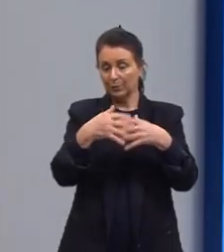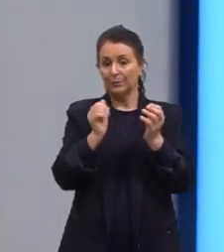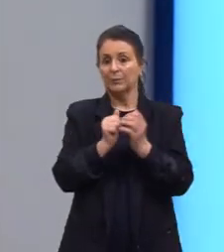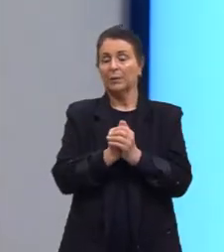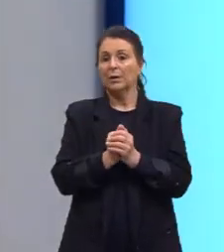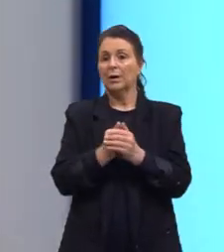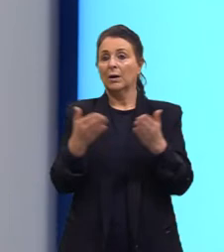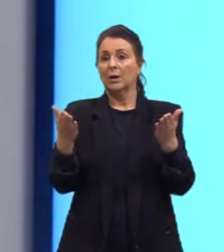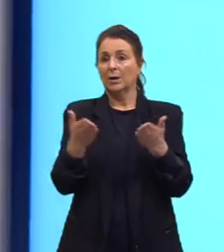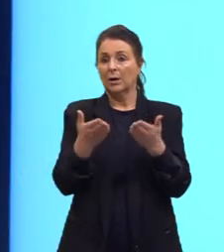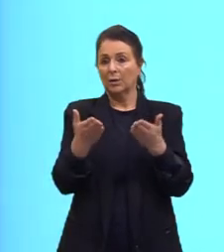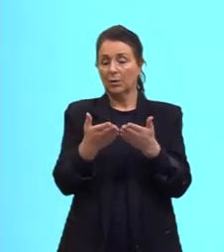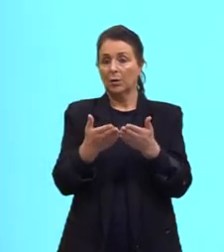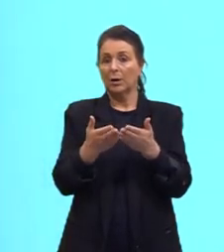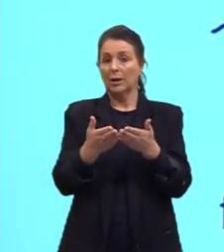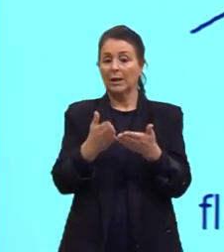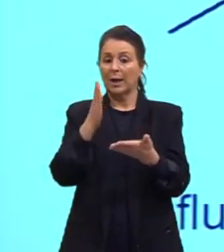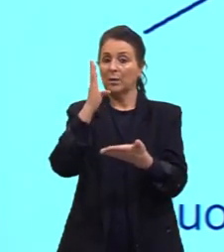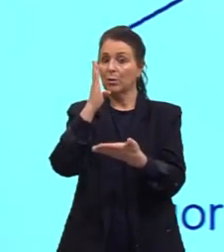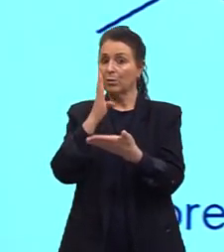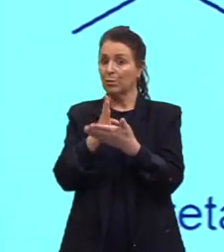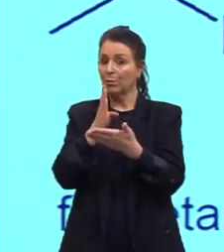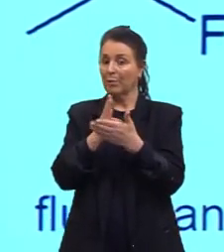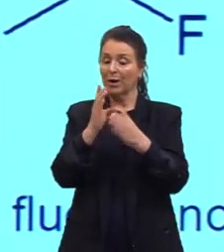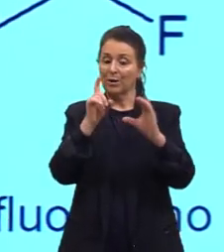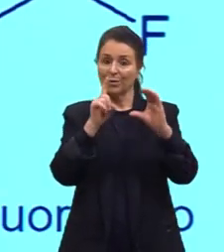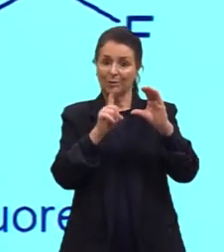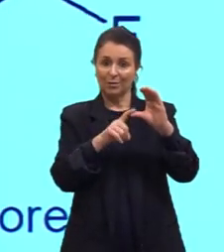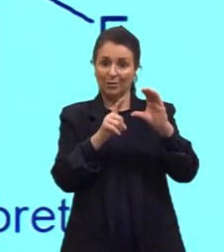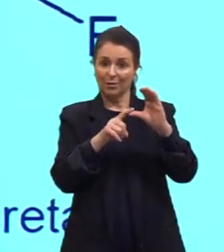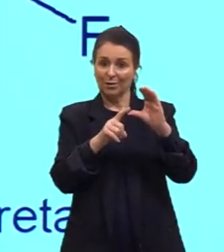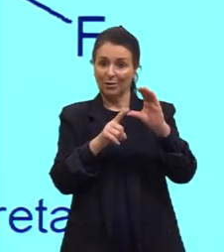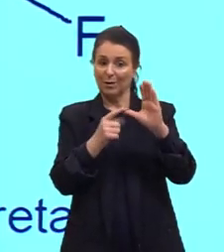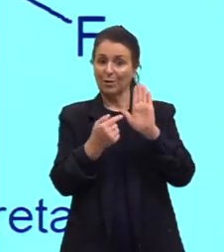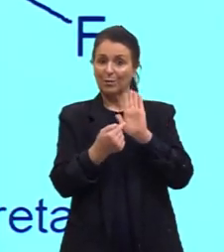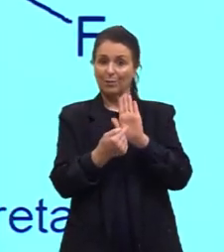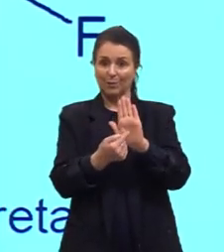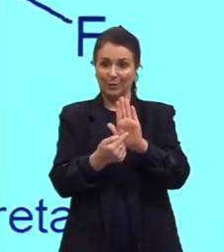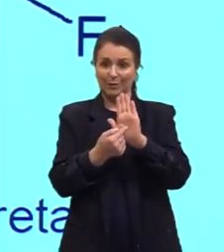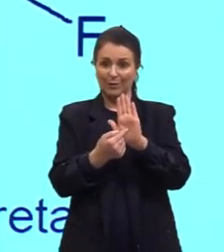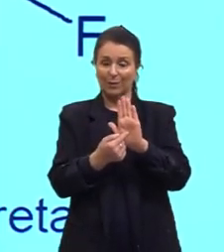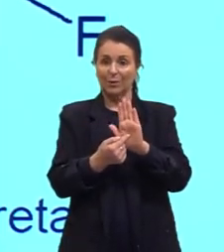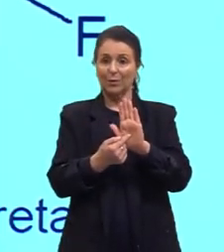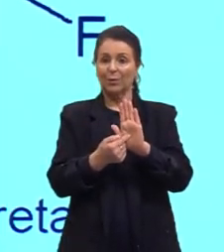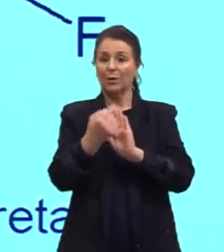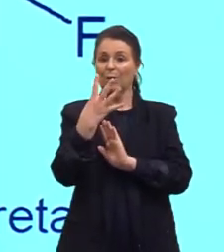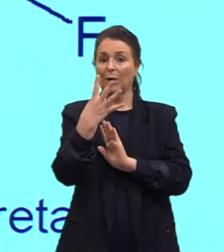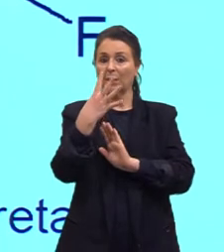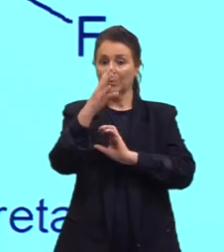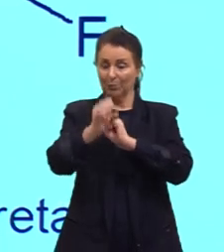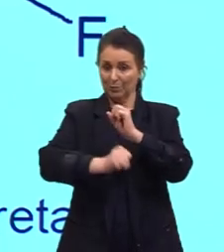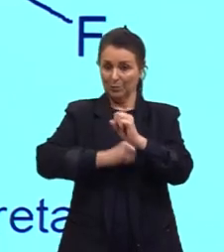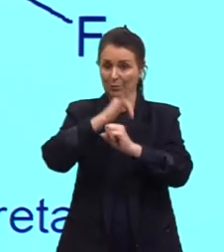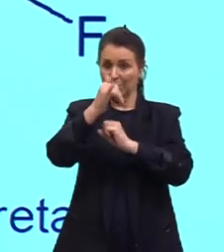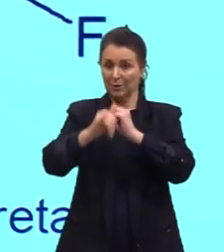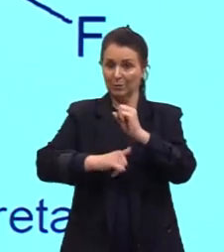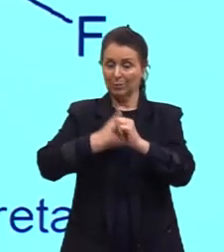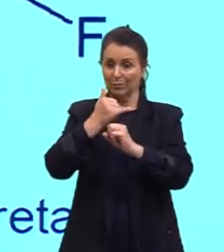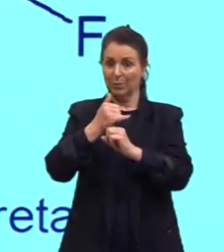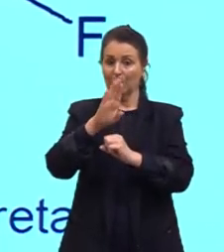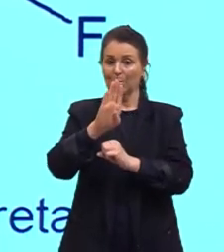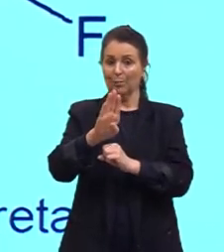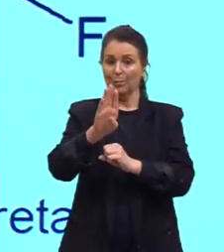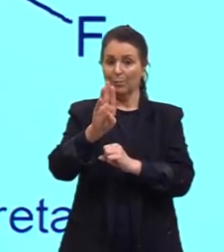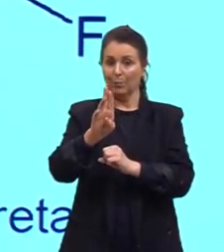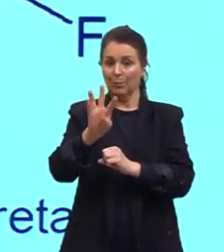caso de estar no meio da minha cadeia carbônica eu tenho que sinalizar neste caso eu tenho quatro átomos de carbono então é um butano